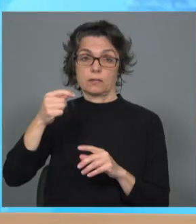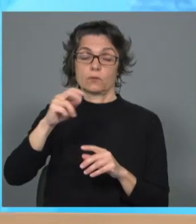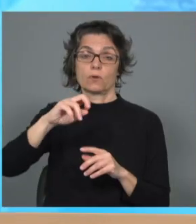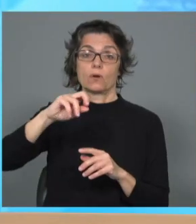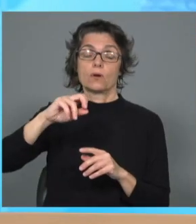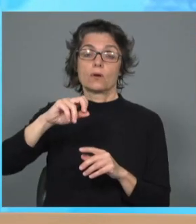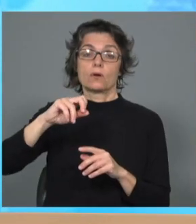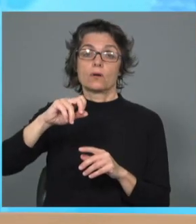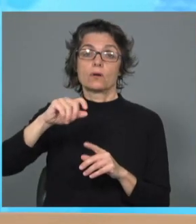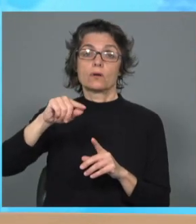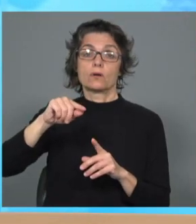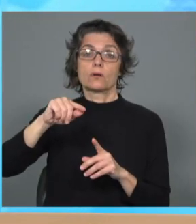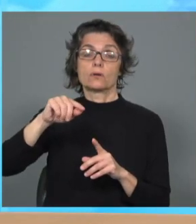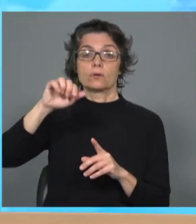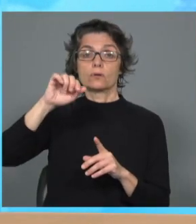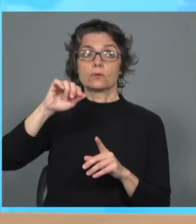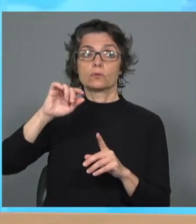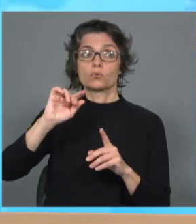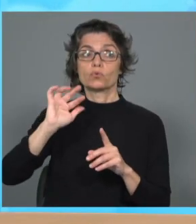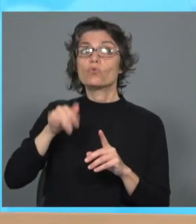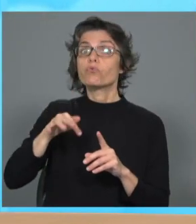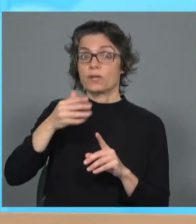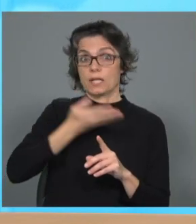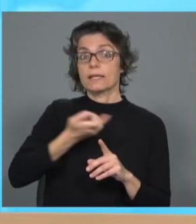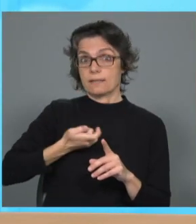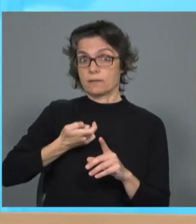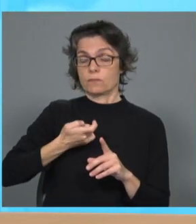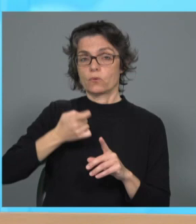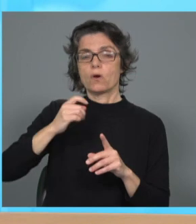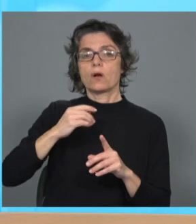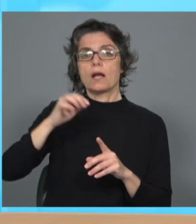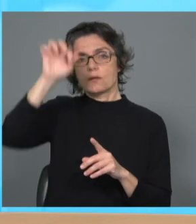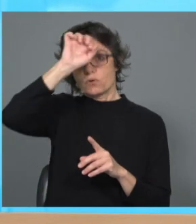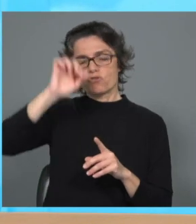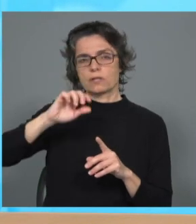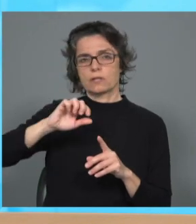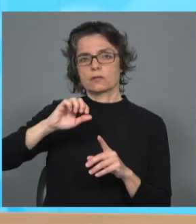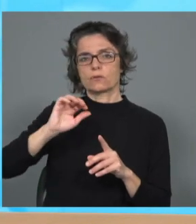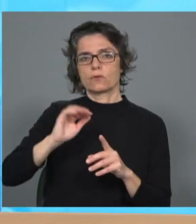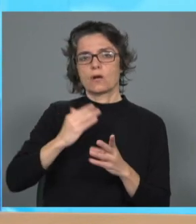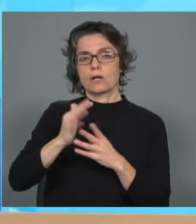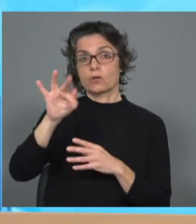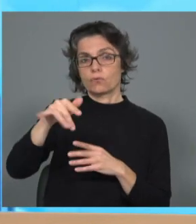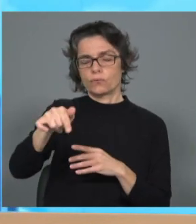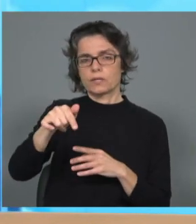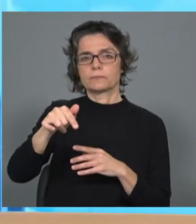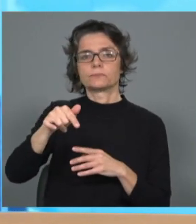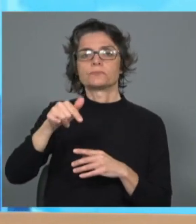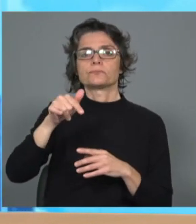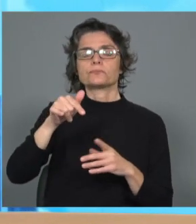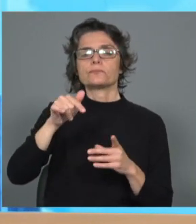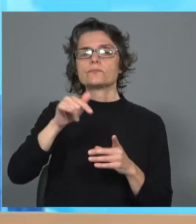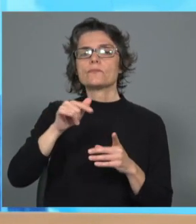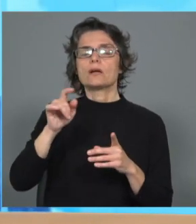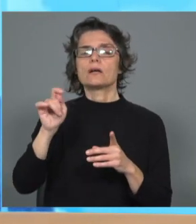Eles começaram no último dia do mês de dezembro e depois peregrinaram até ao final do mês, sendo que depois